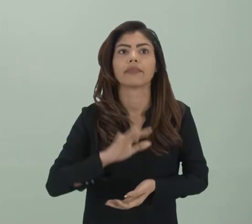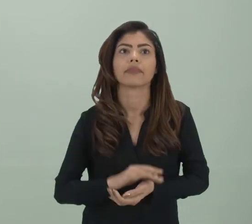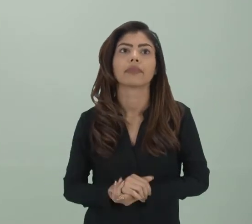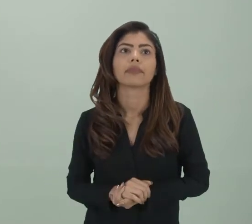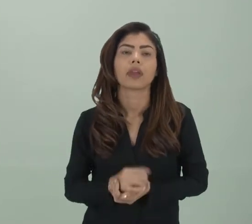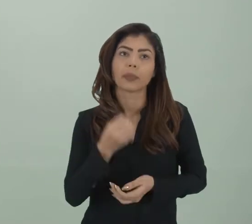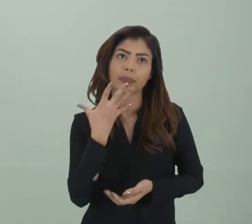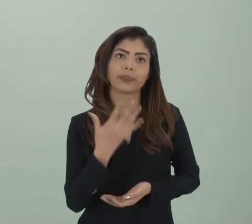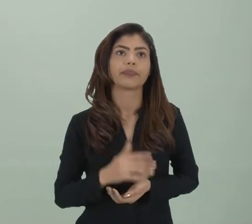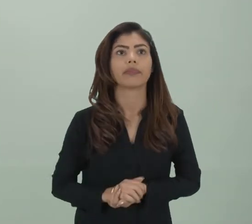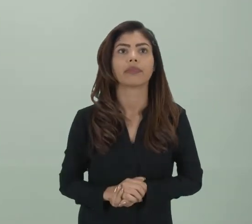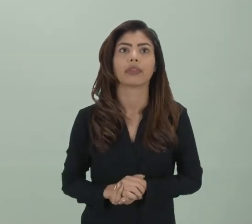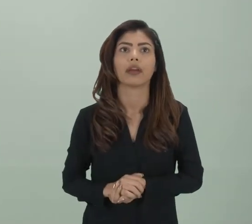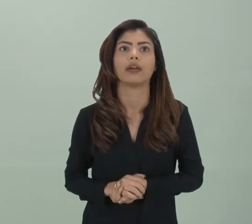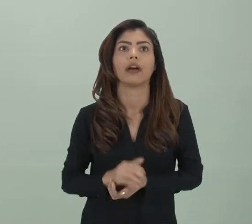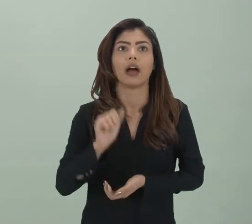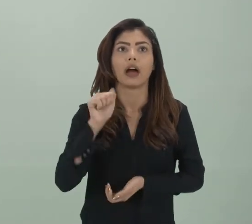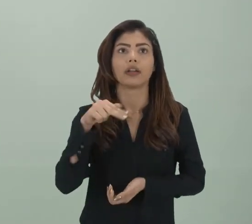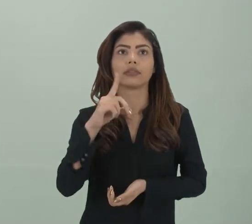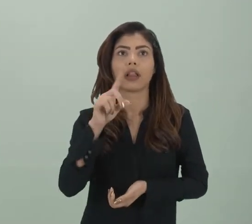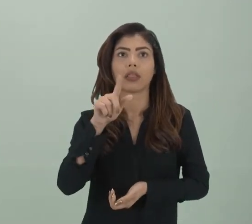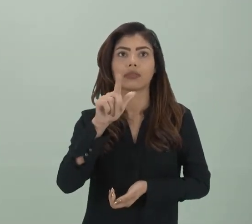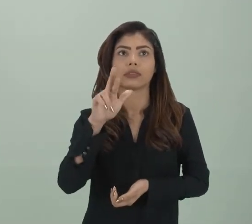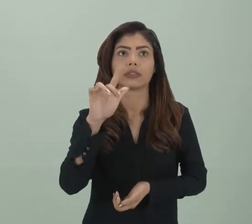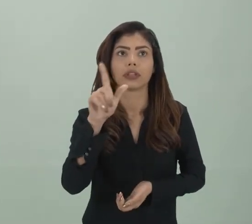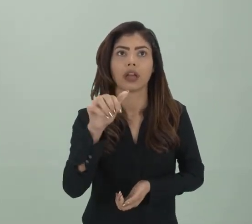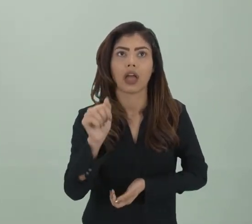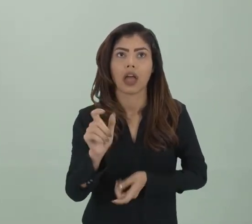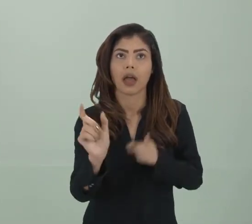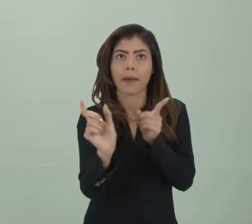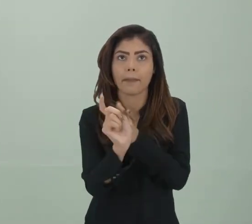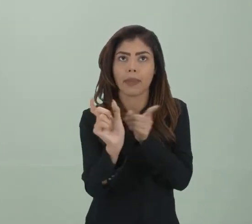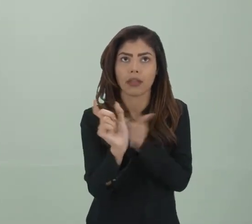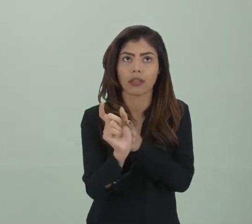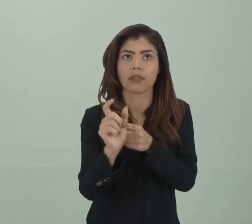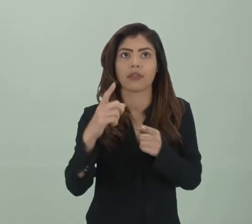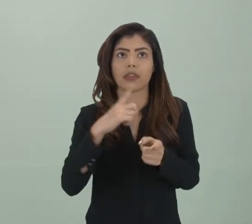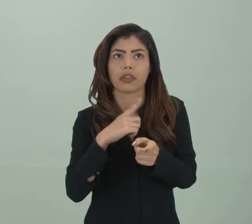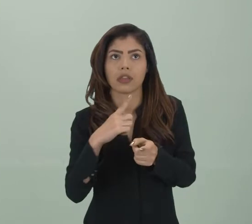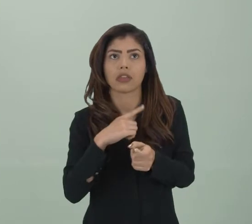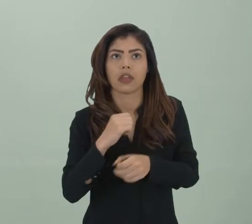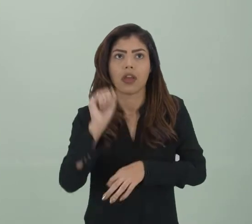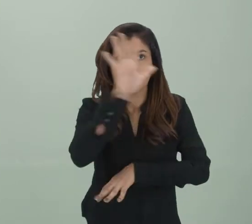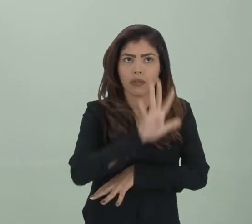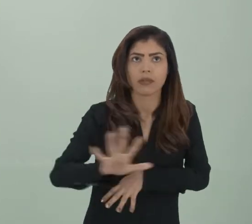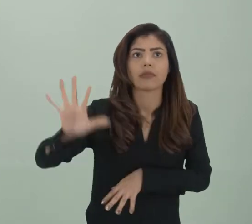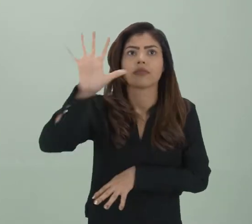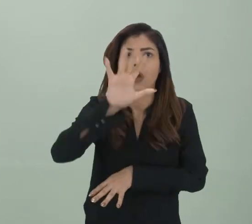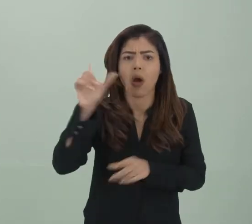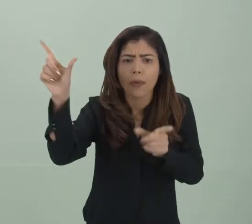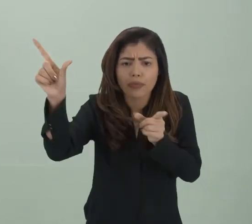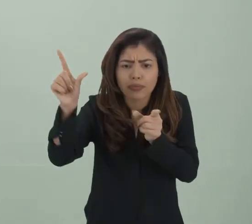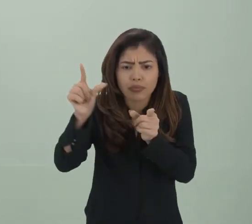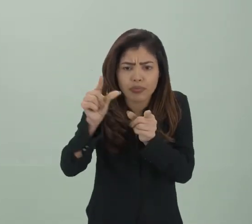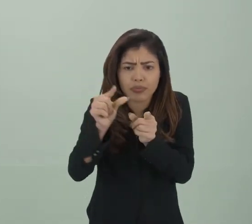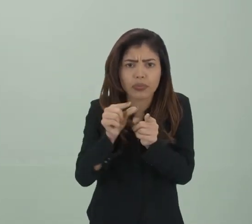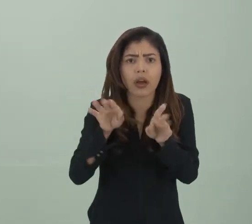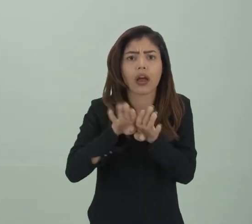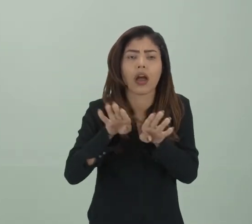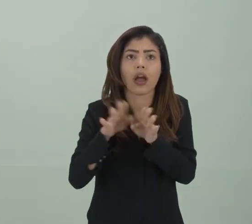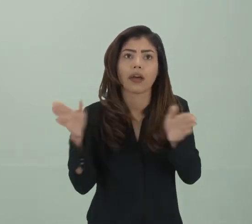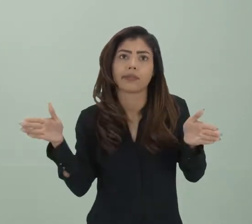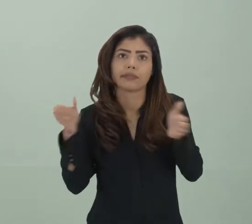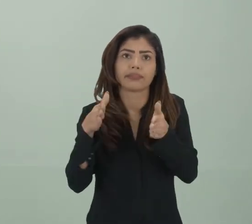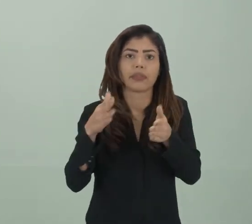Bom, Andalucia, como foi visto no slide anterior, possui uma região de fronteira muito curta com alguns